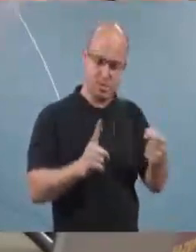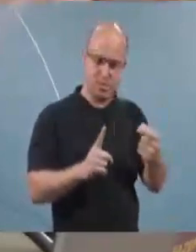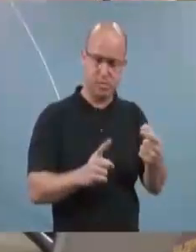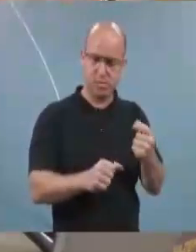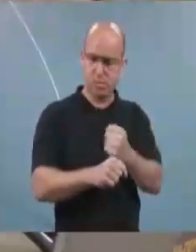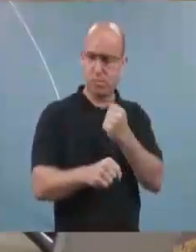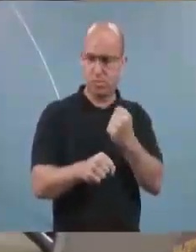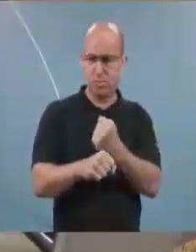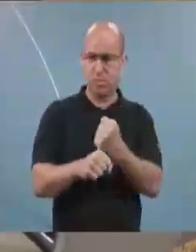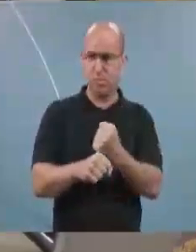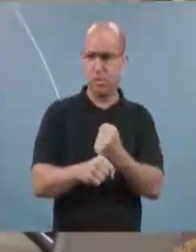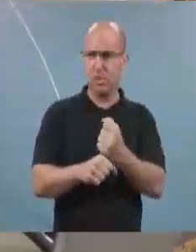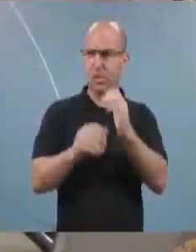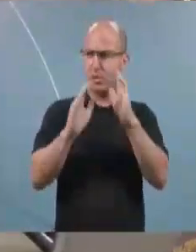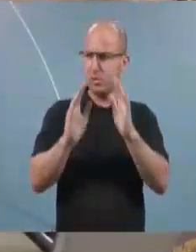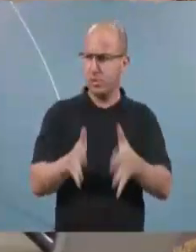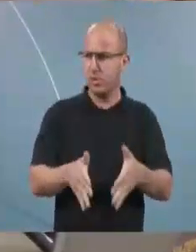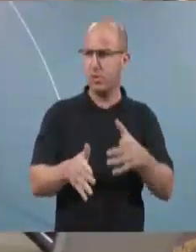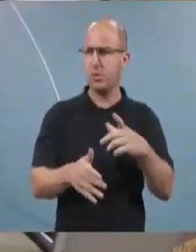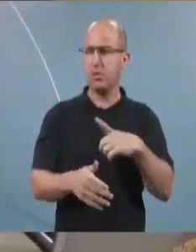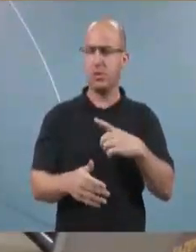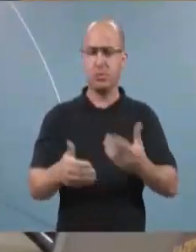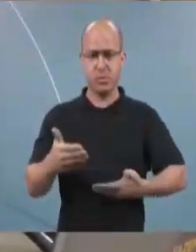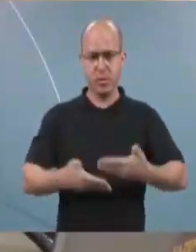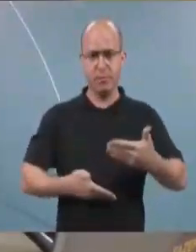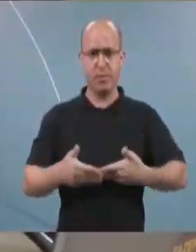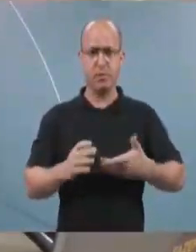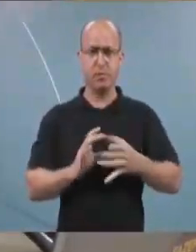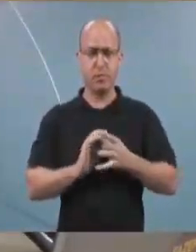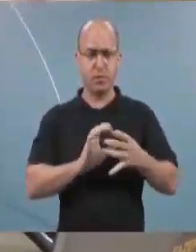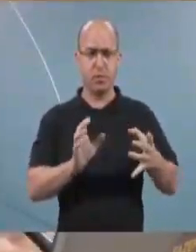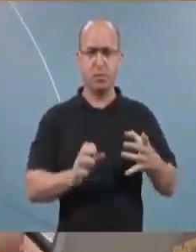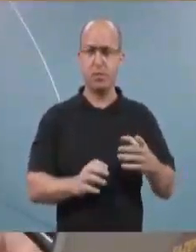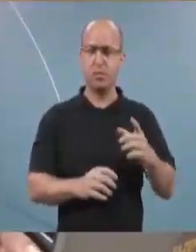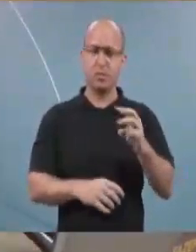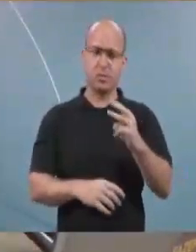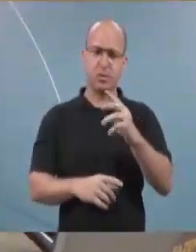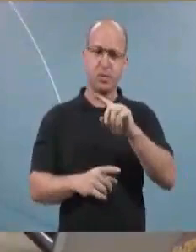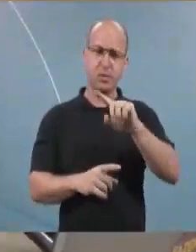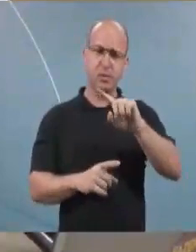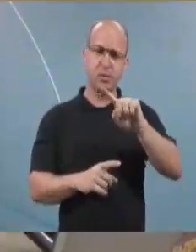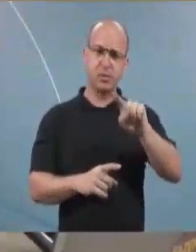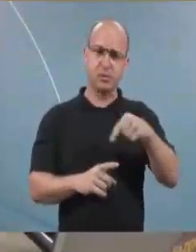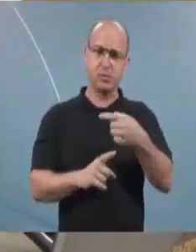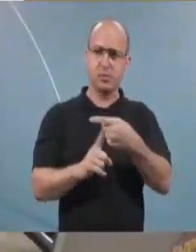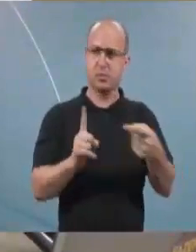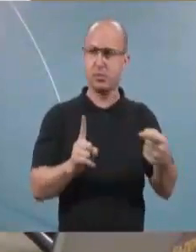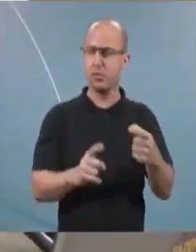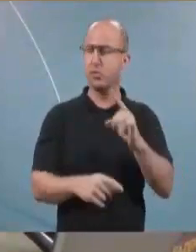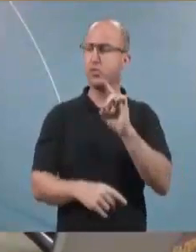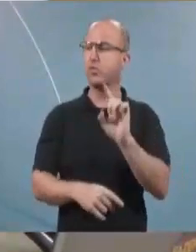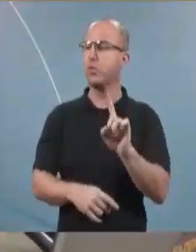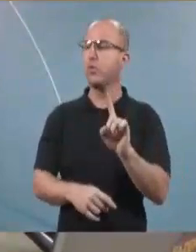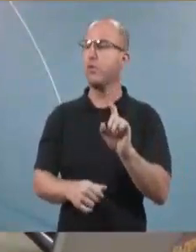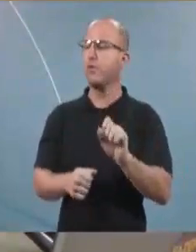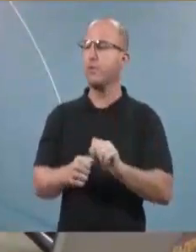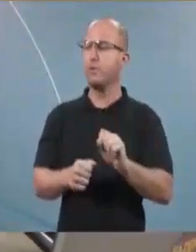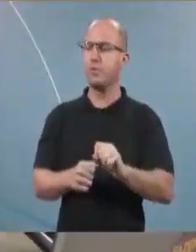obras e que já recebeu ordem de serviço de 35 milhões me só produziu